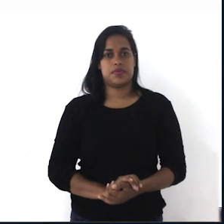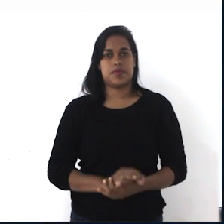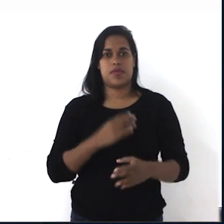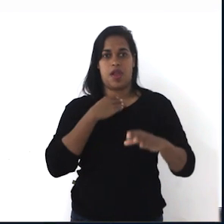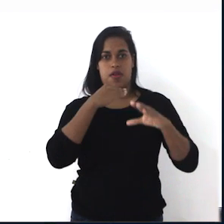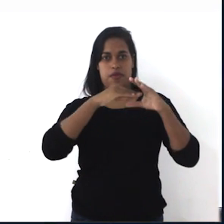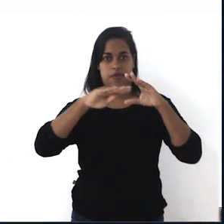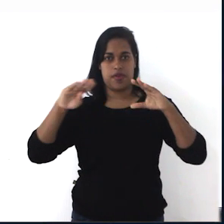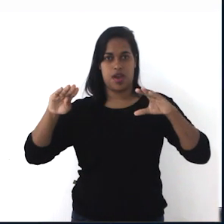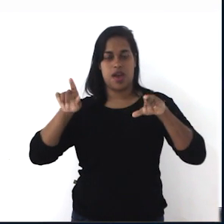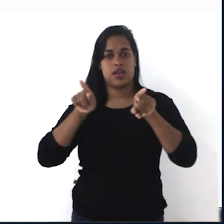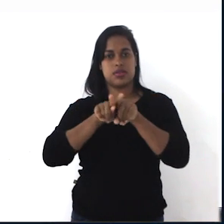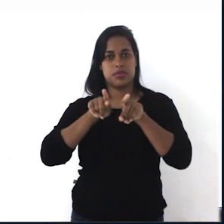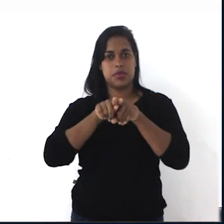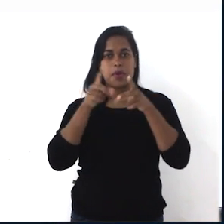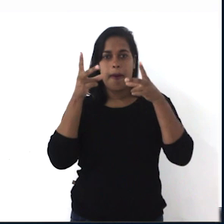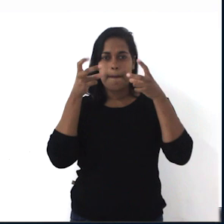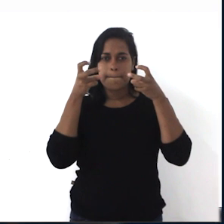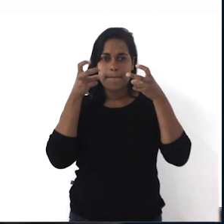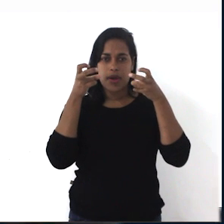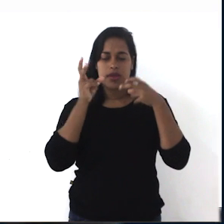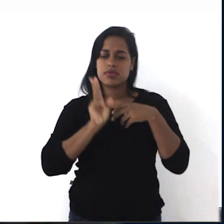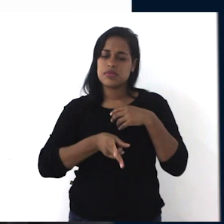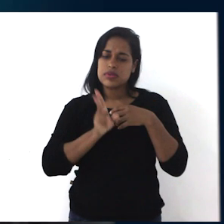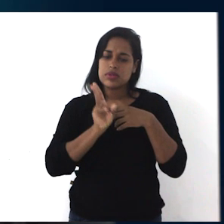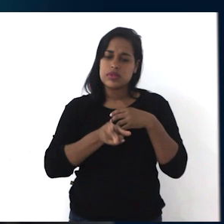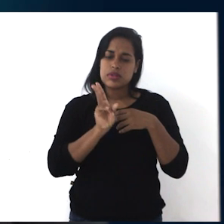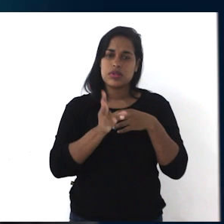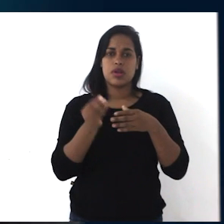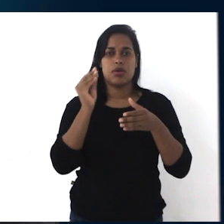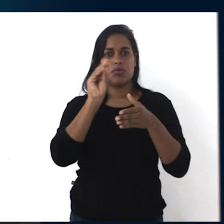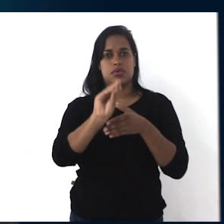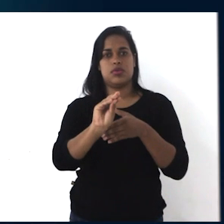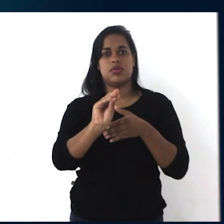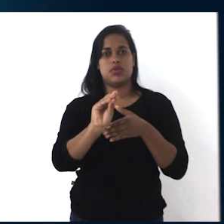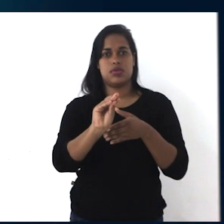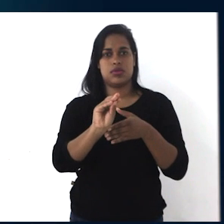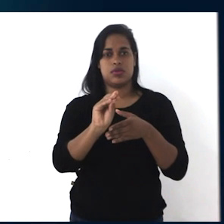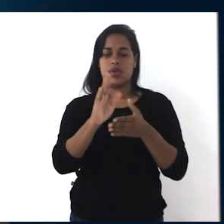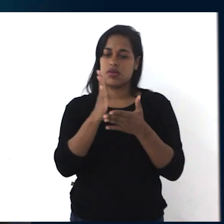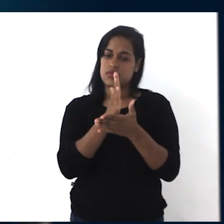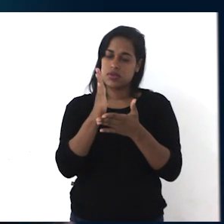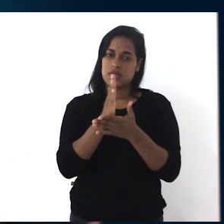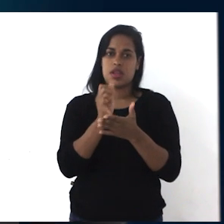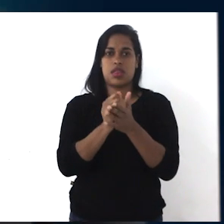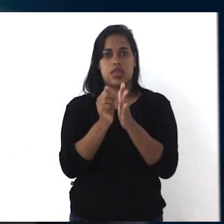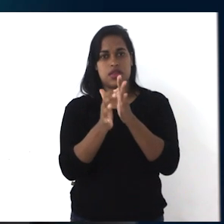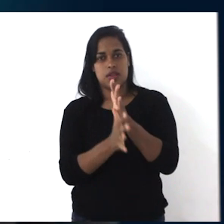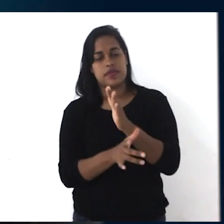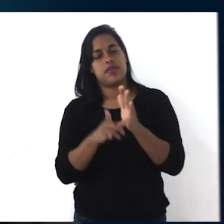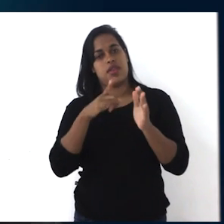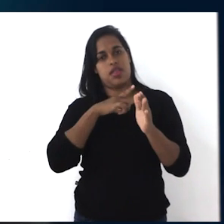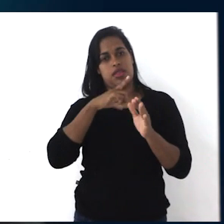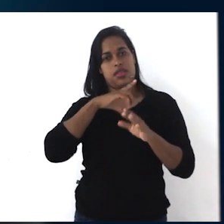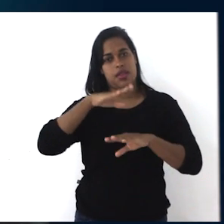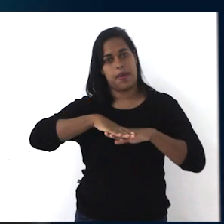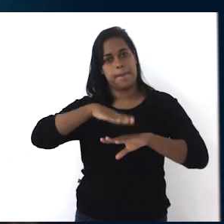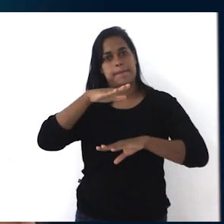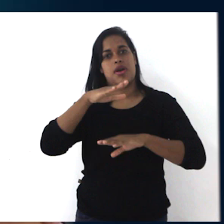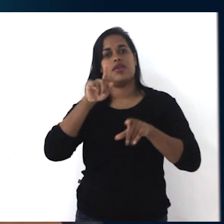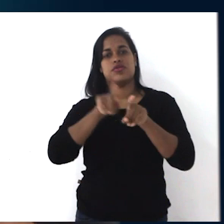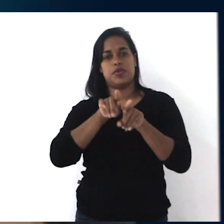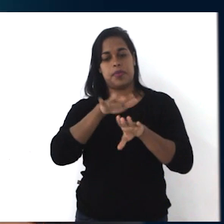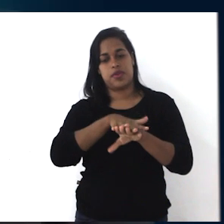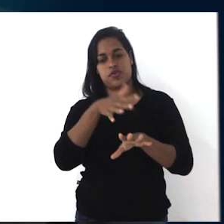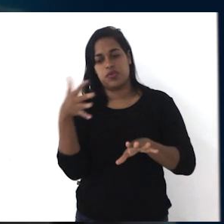Enviar, observe que ele está sempre acrescentando. Bem, o caderno de exercício tem mais código, tem o alterar e tem o